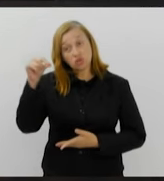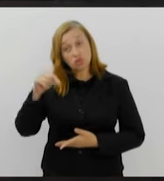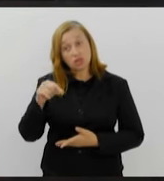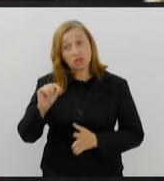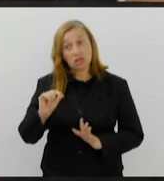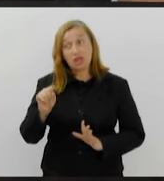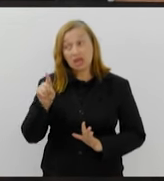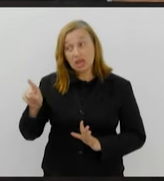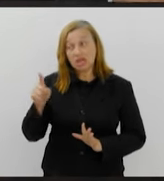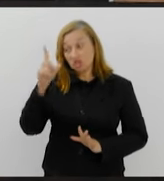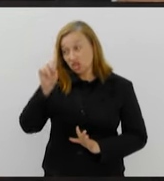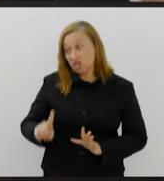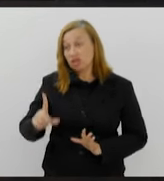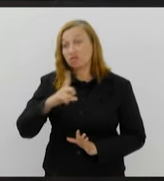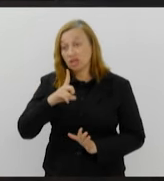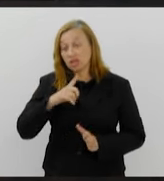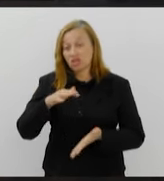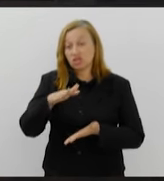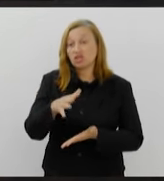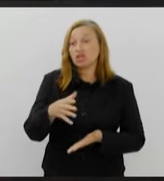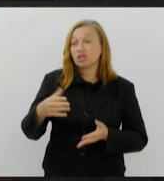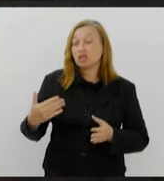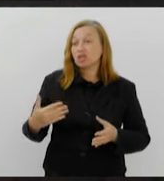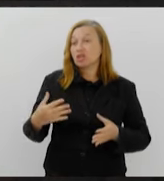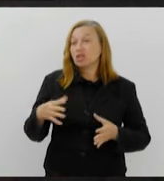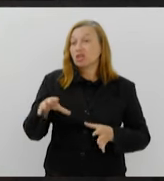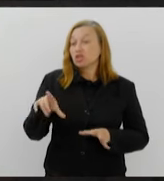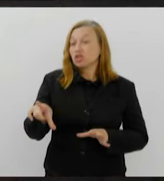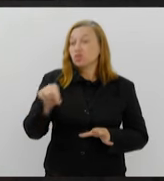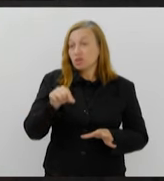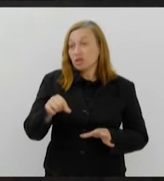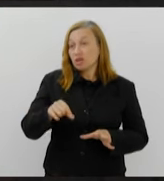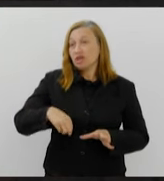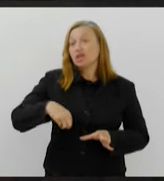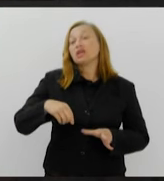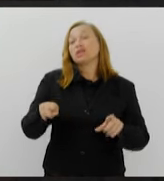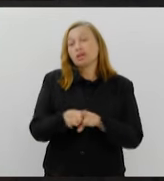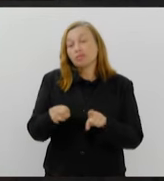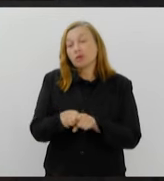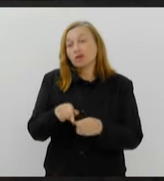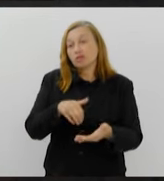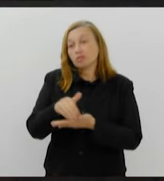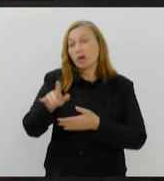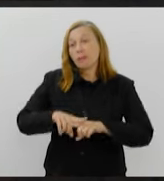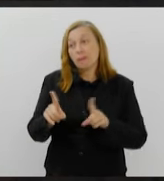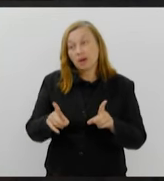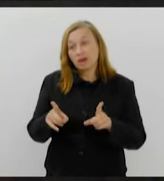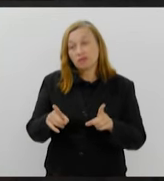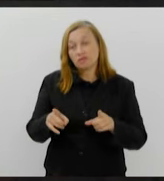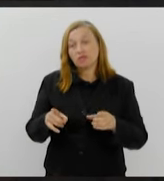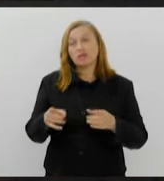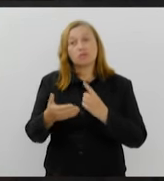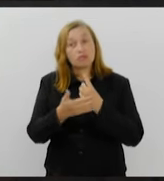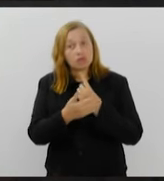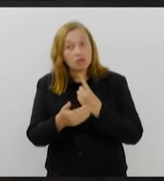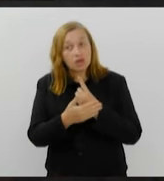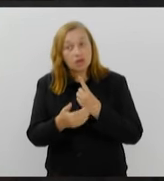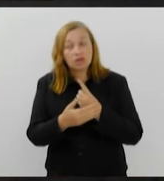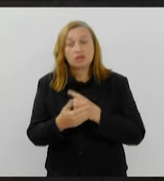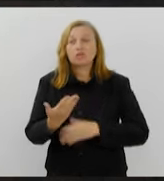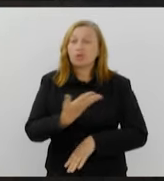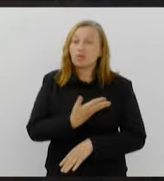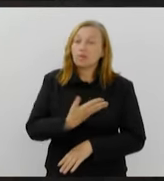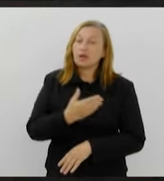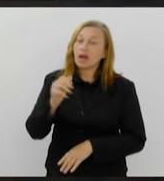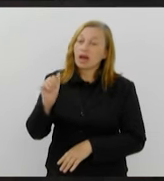exonerar e de nomear e quem ele decidir mas fica aqui o meu apreço ao companheiro a mim que por muita das